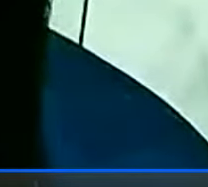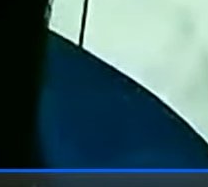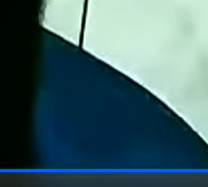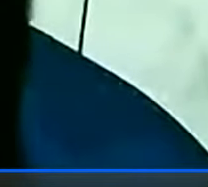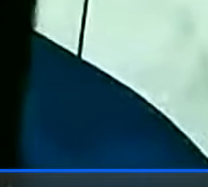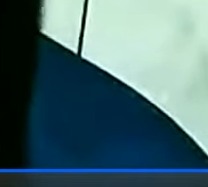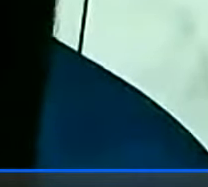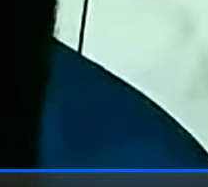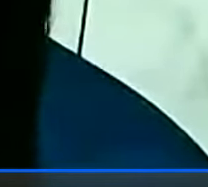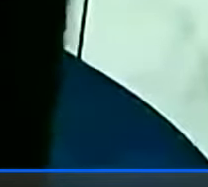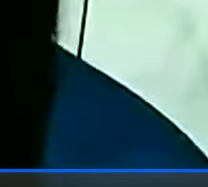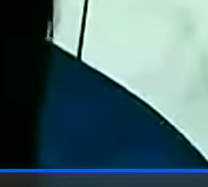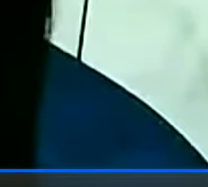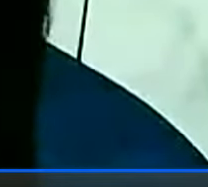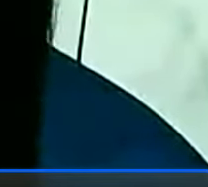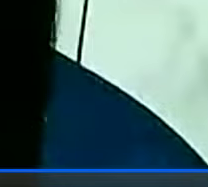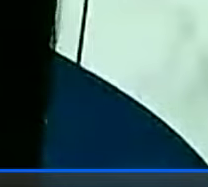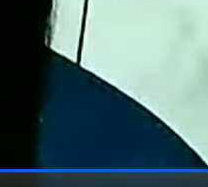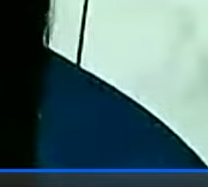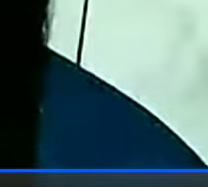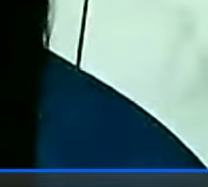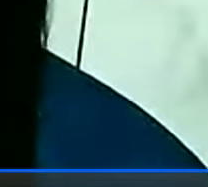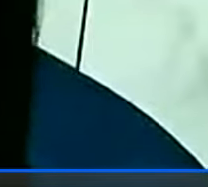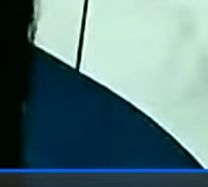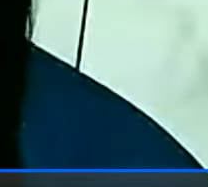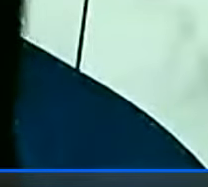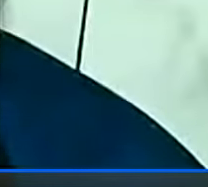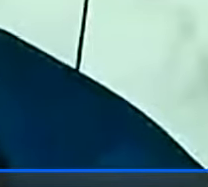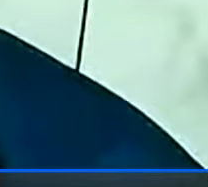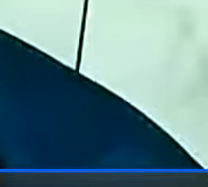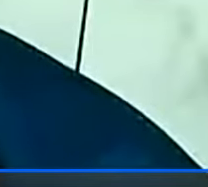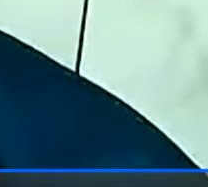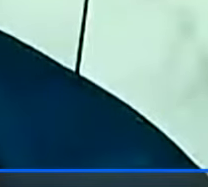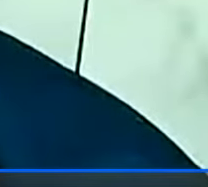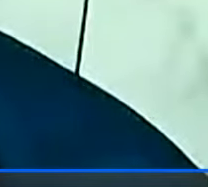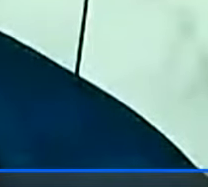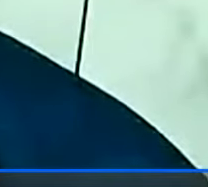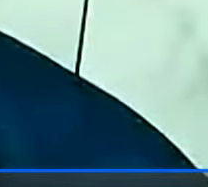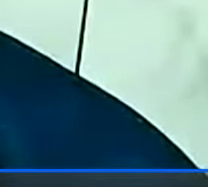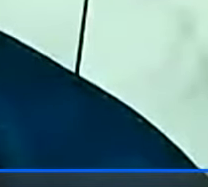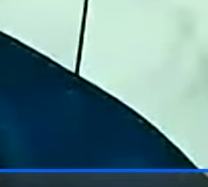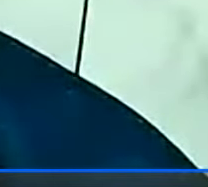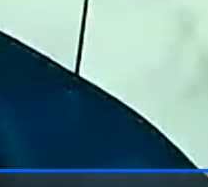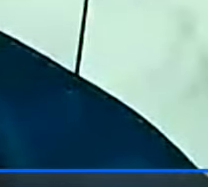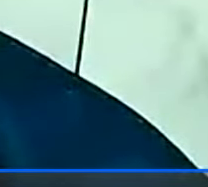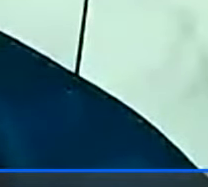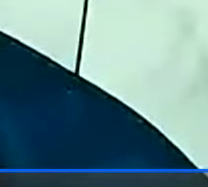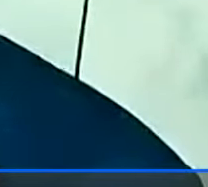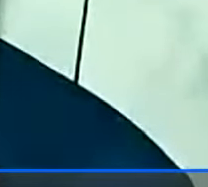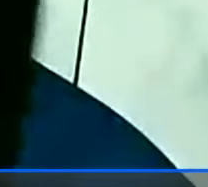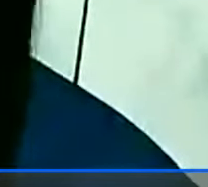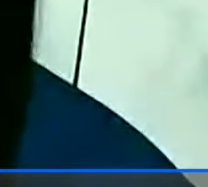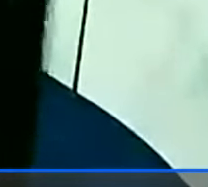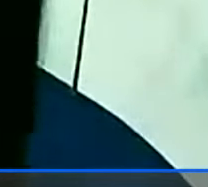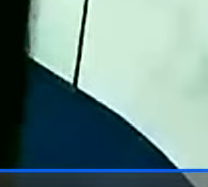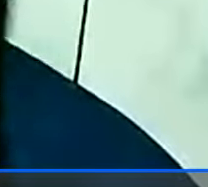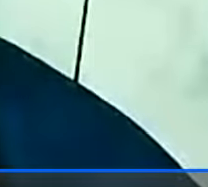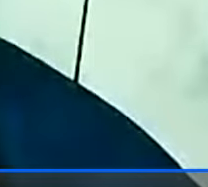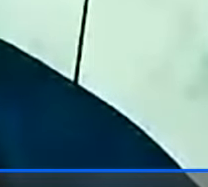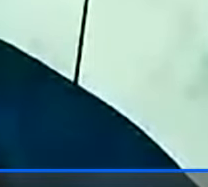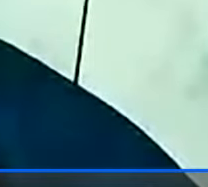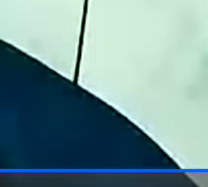né? Hoje, aqui, na escola onde eu trabalho, nós temos uma necessidade de crianças de